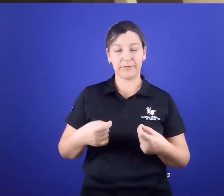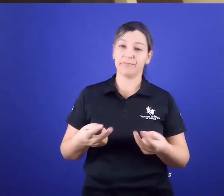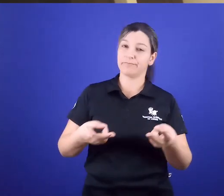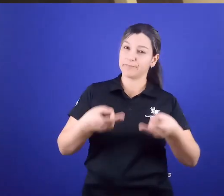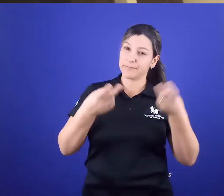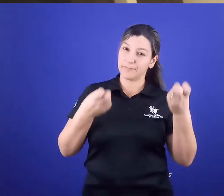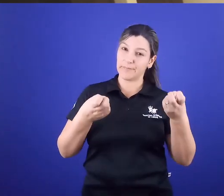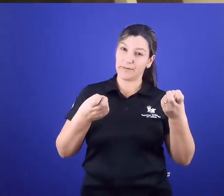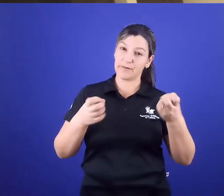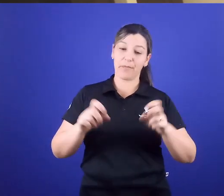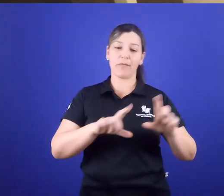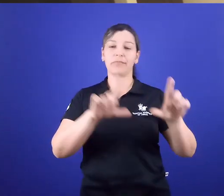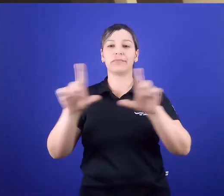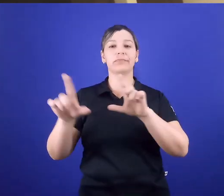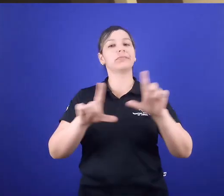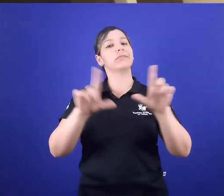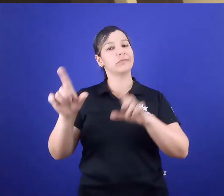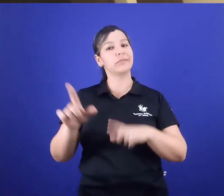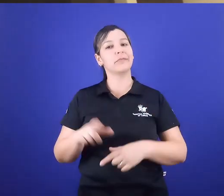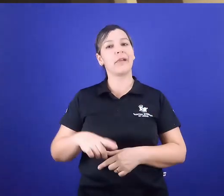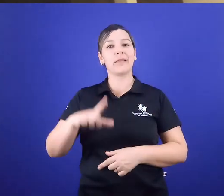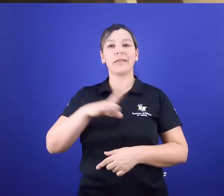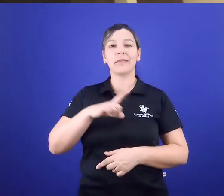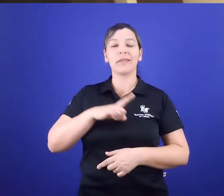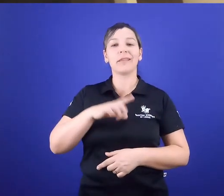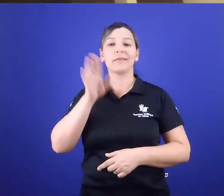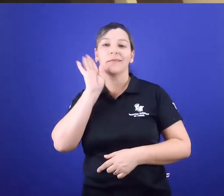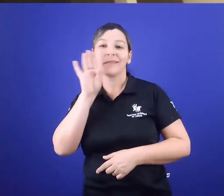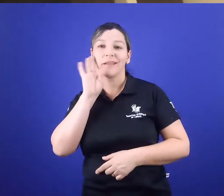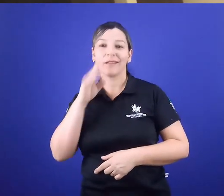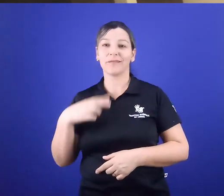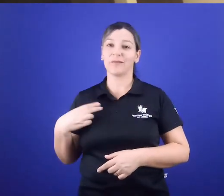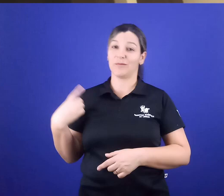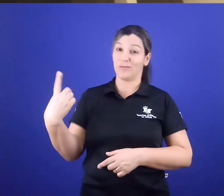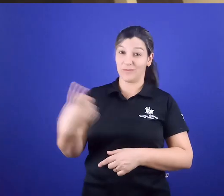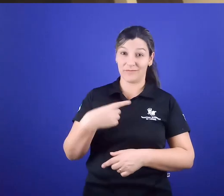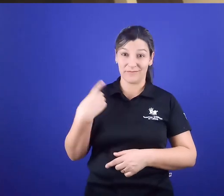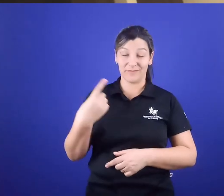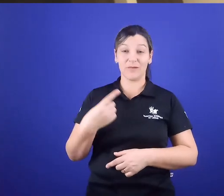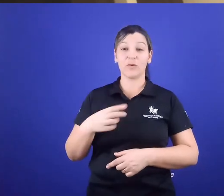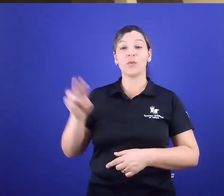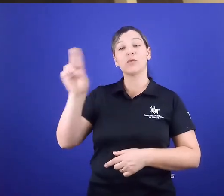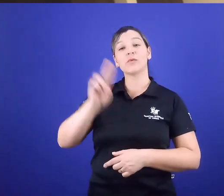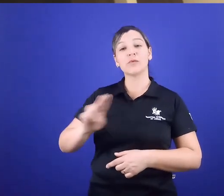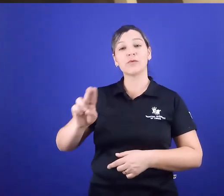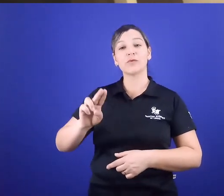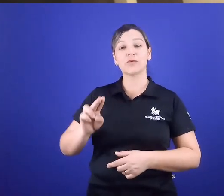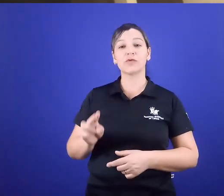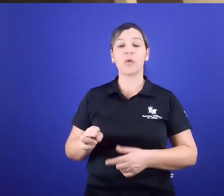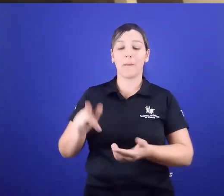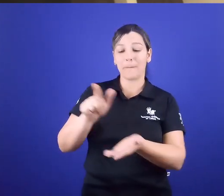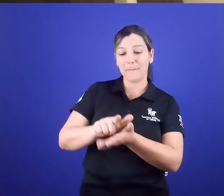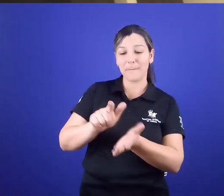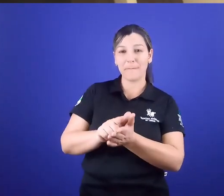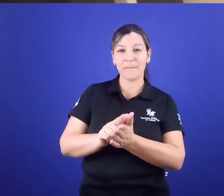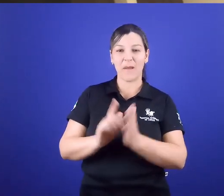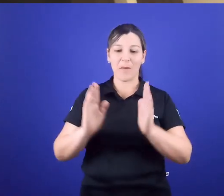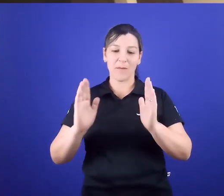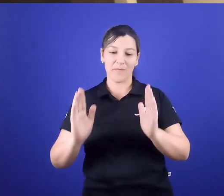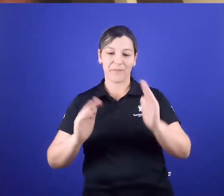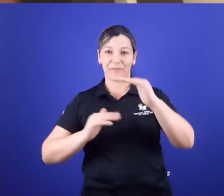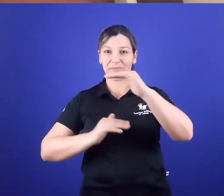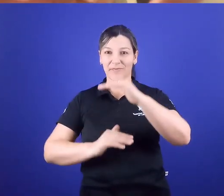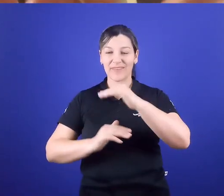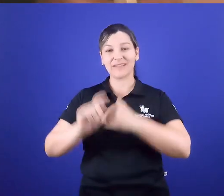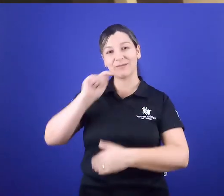bem diferentes. A gente teve um que a gente fez que ficou bem legal, que a gente colocou no saquinho de pão. A gente tinha um saquinho de pão e